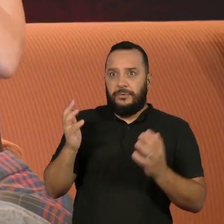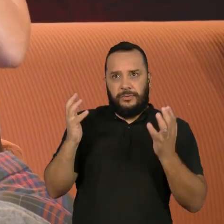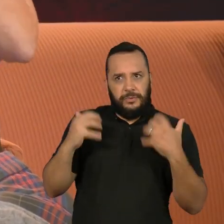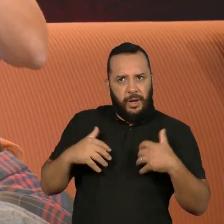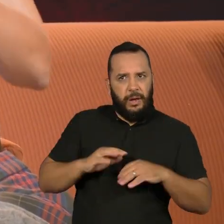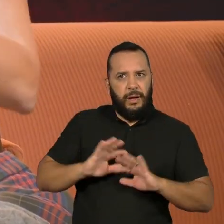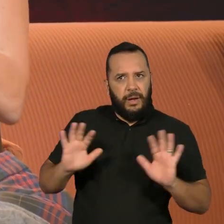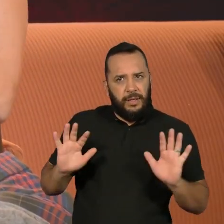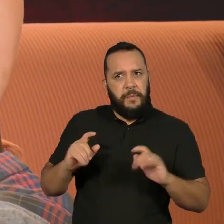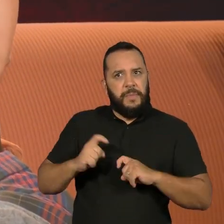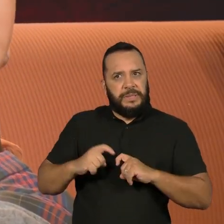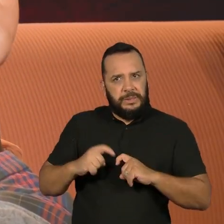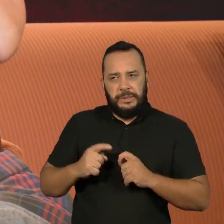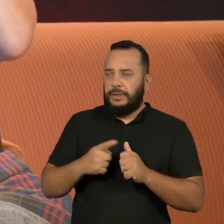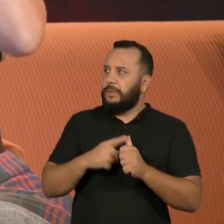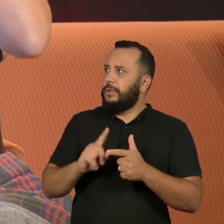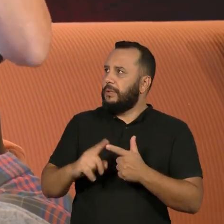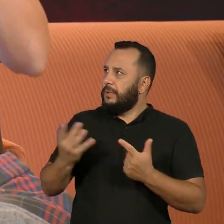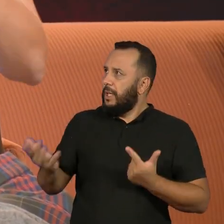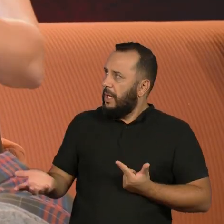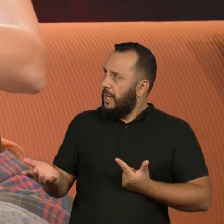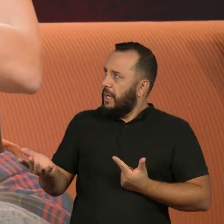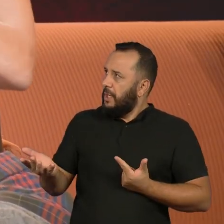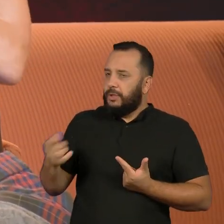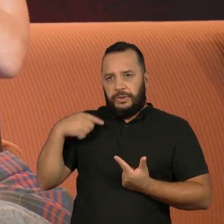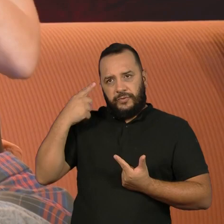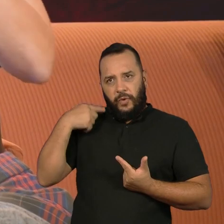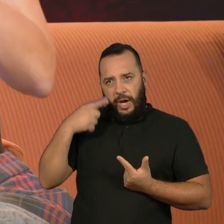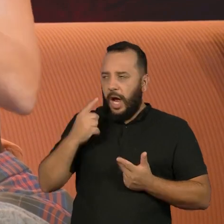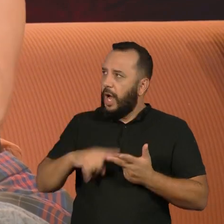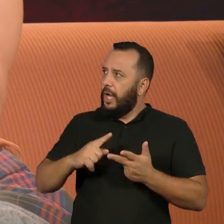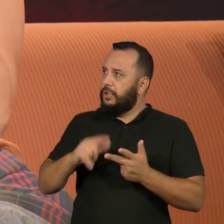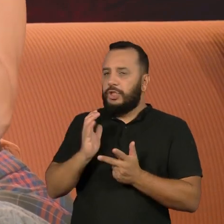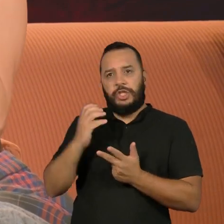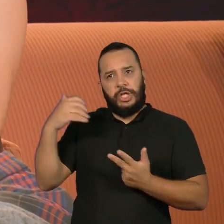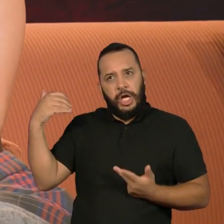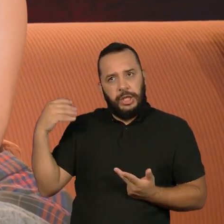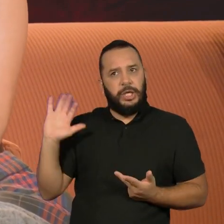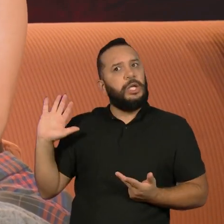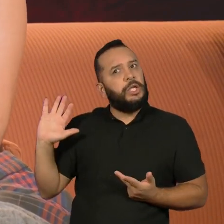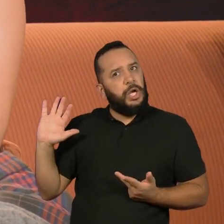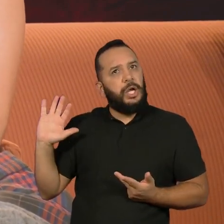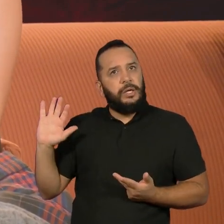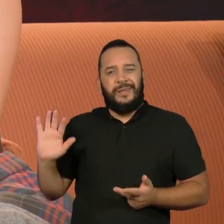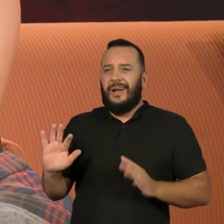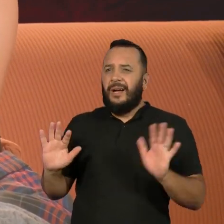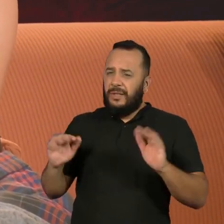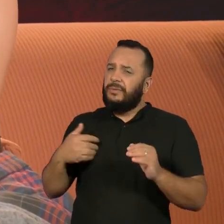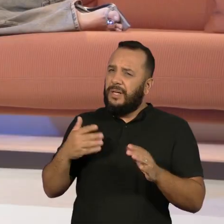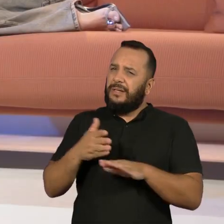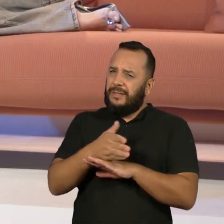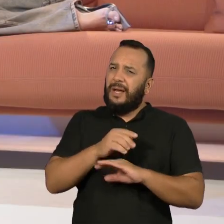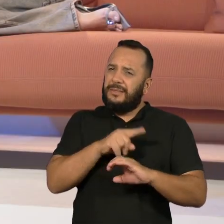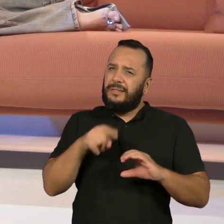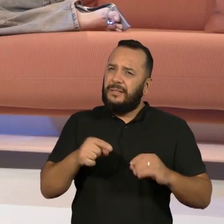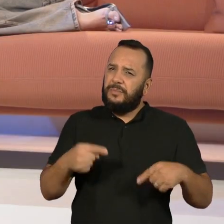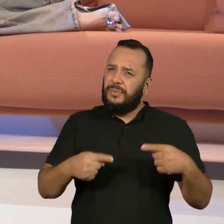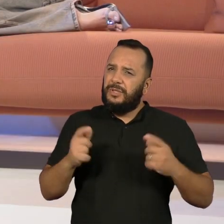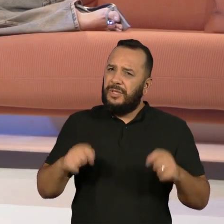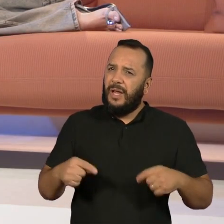ou medicina, ou, enfim, direito, engenharia. Tinha aquela coisa, e eu falei, não, vou entrar em ciência política, ver qual